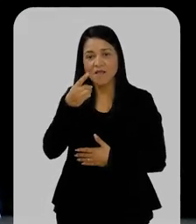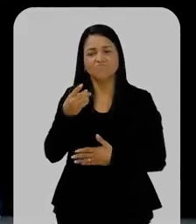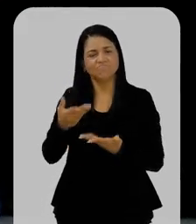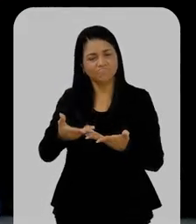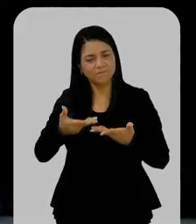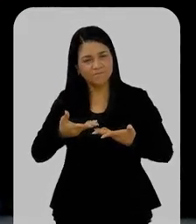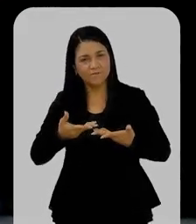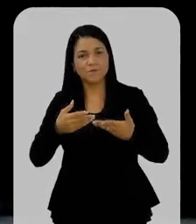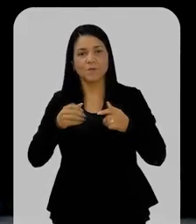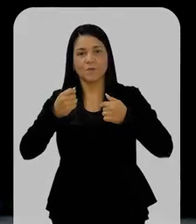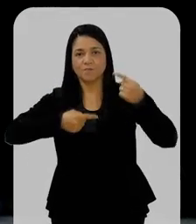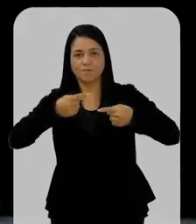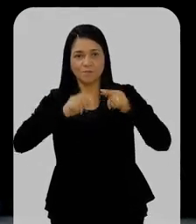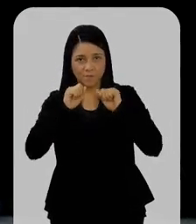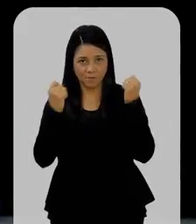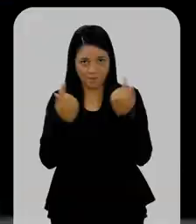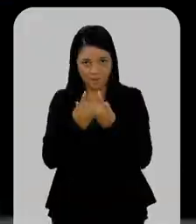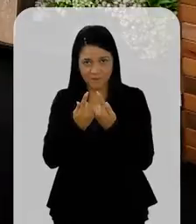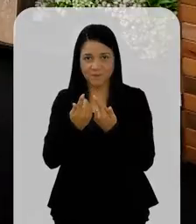Alerj Debate.